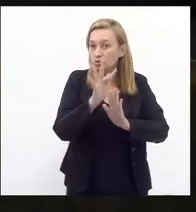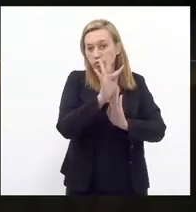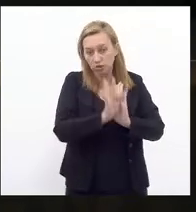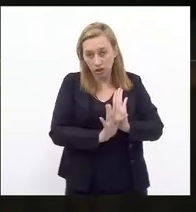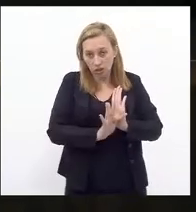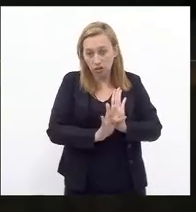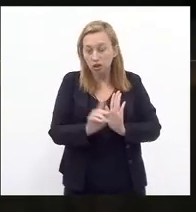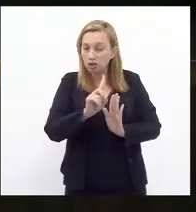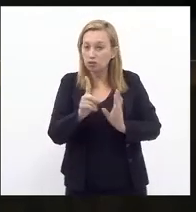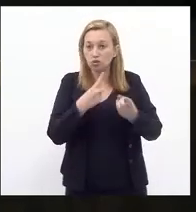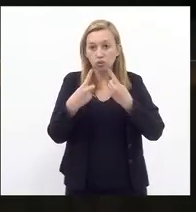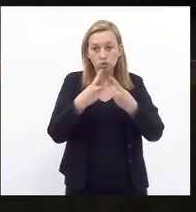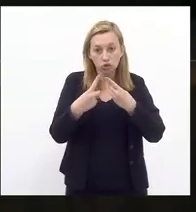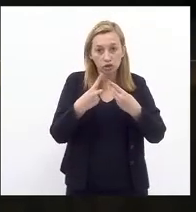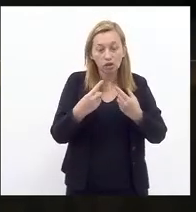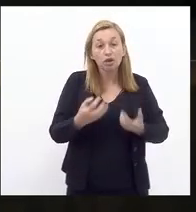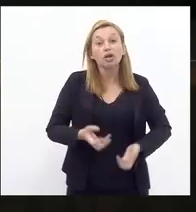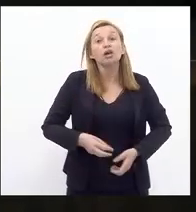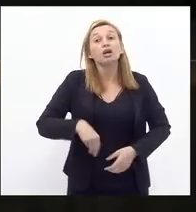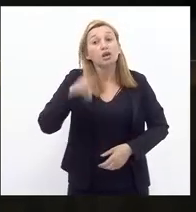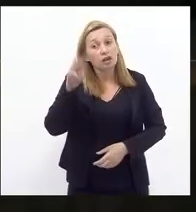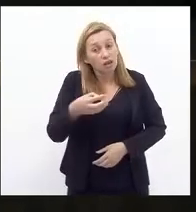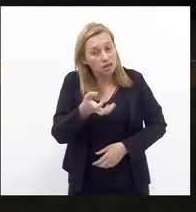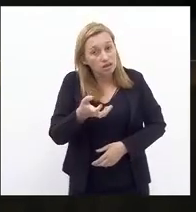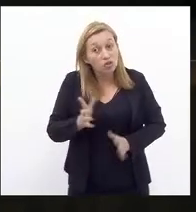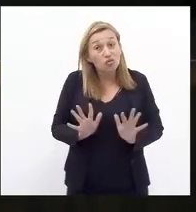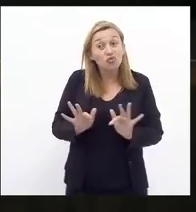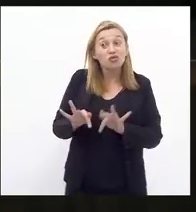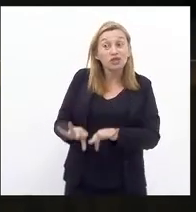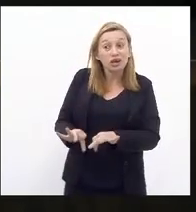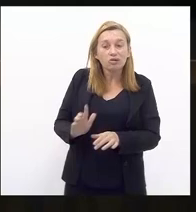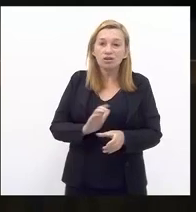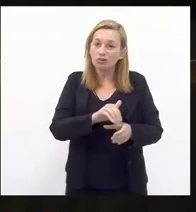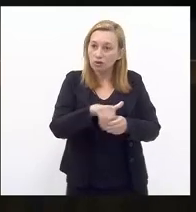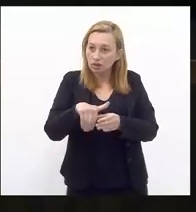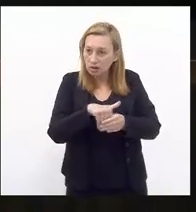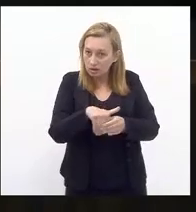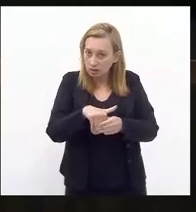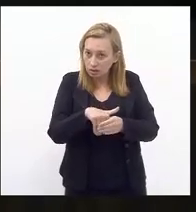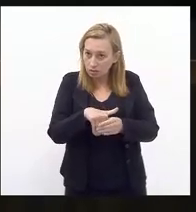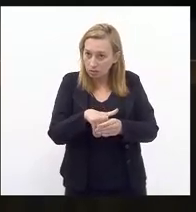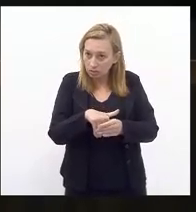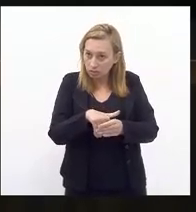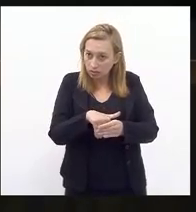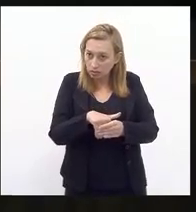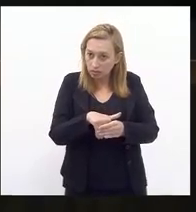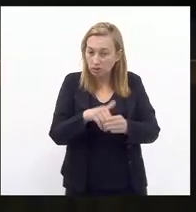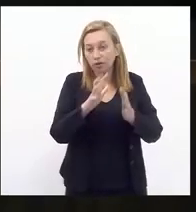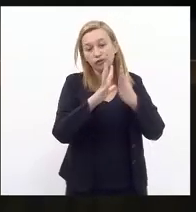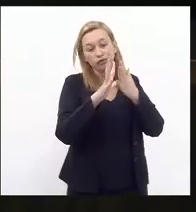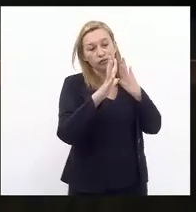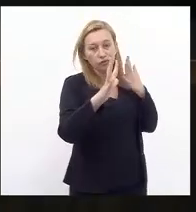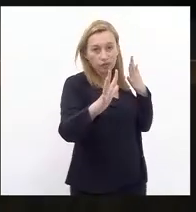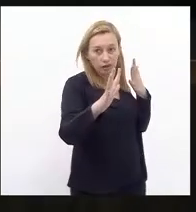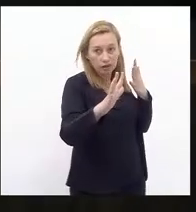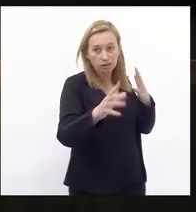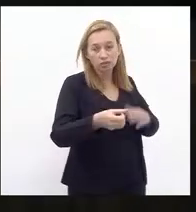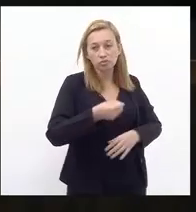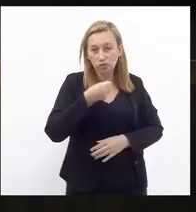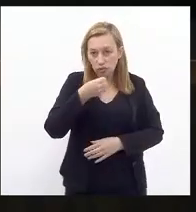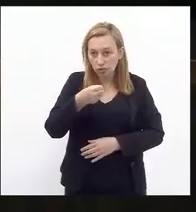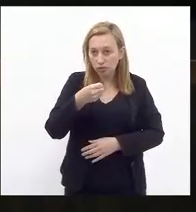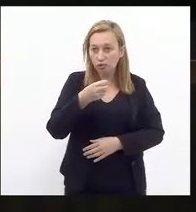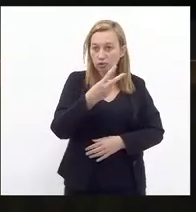e não discutir quem quiser ao final das votações em fila no